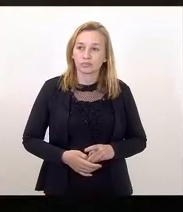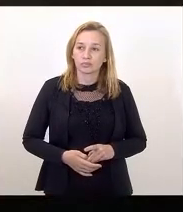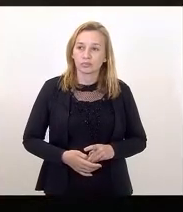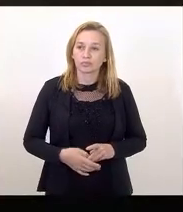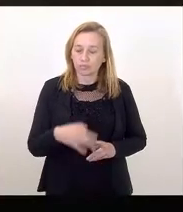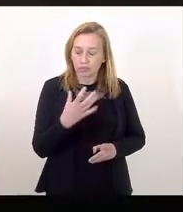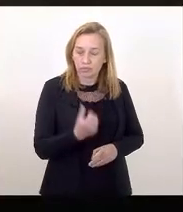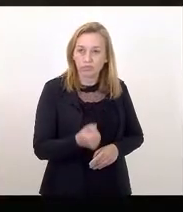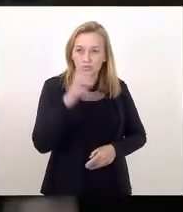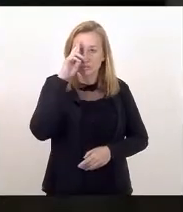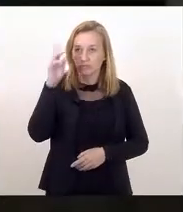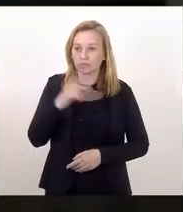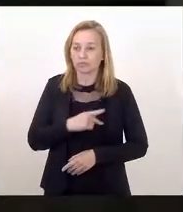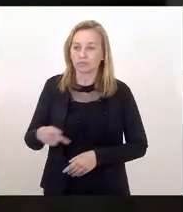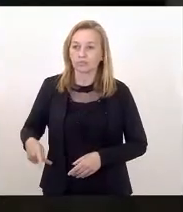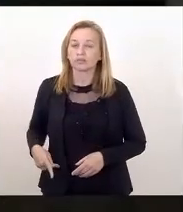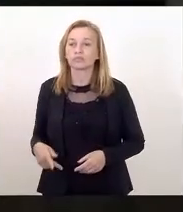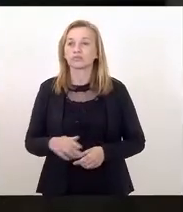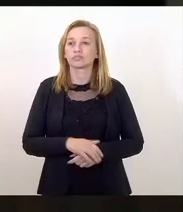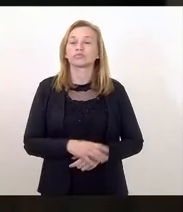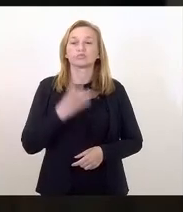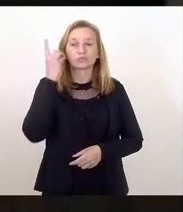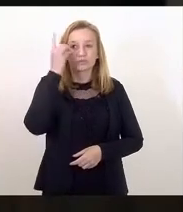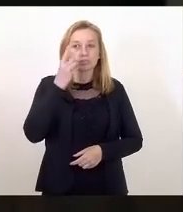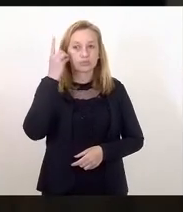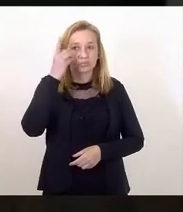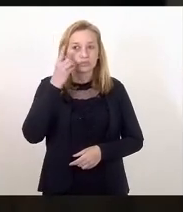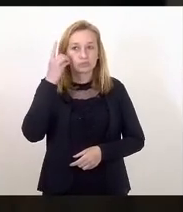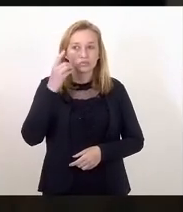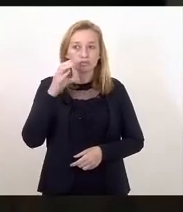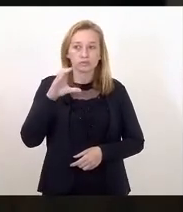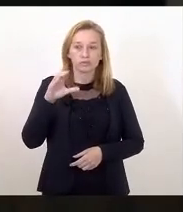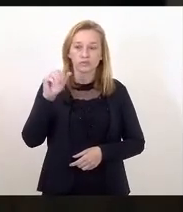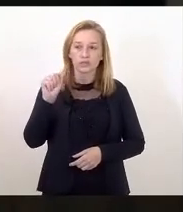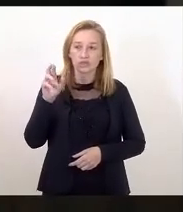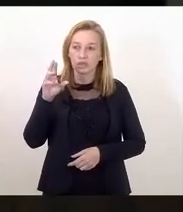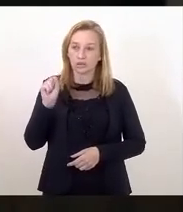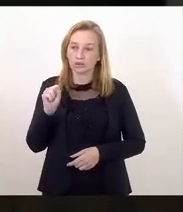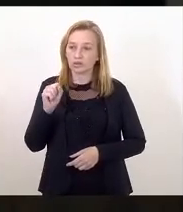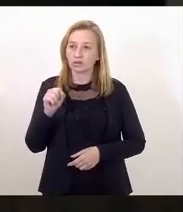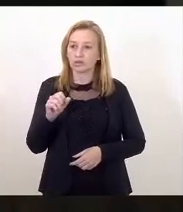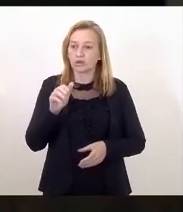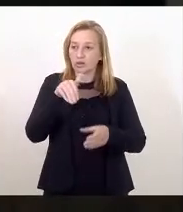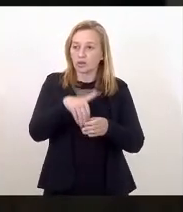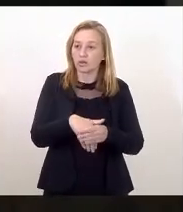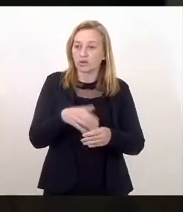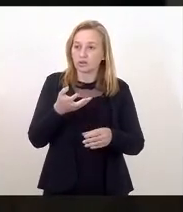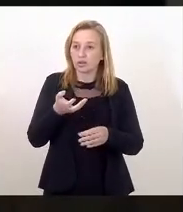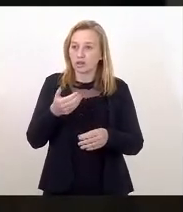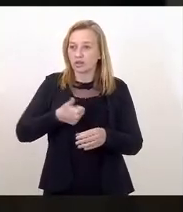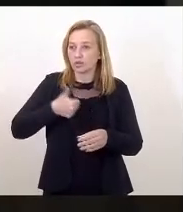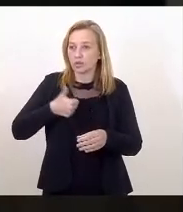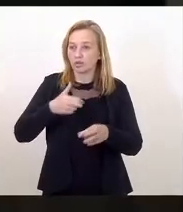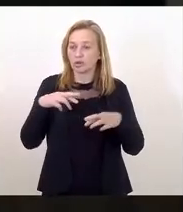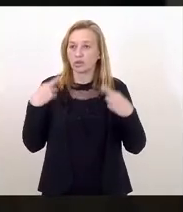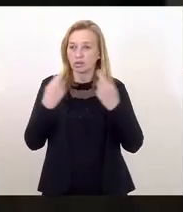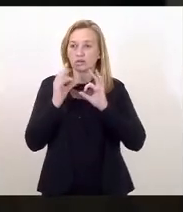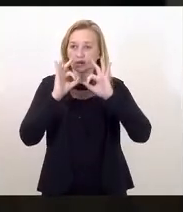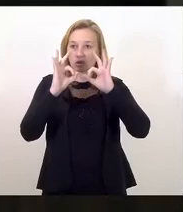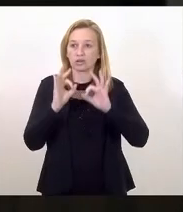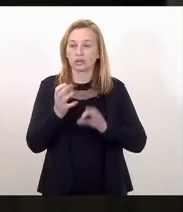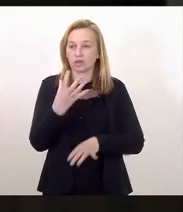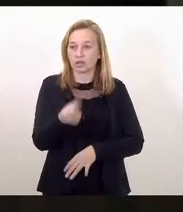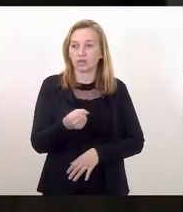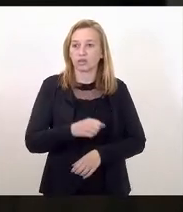Favorável, presidente. Deputado Carlos Augusto quer consignar o voto da primeira sessão extraordinária favorável.